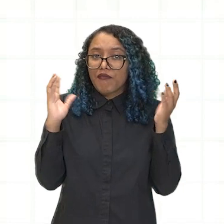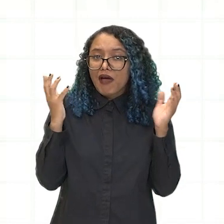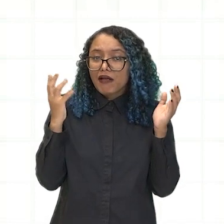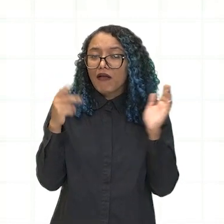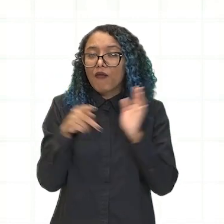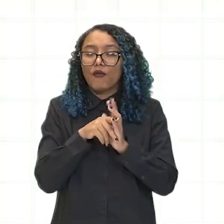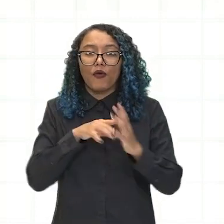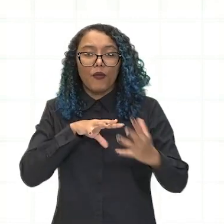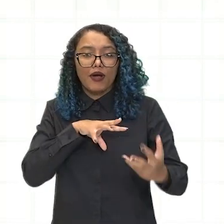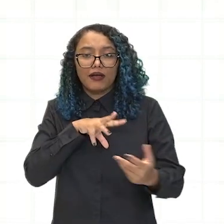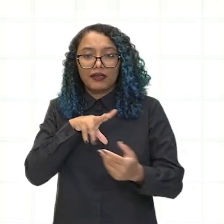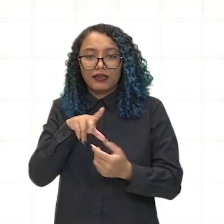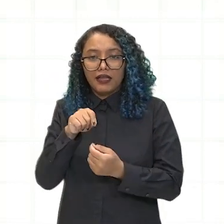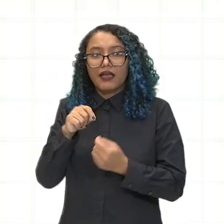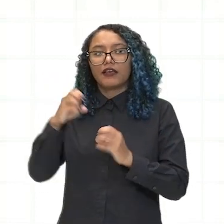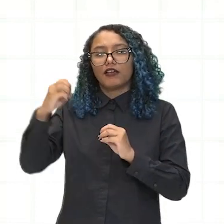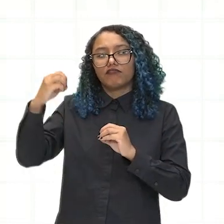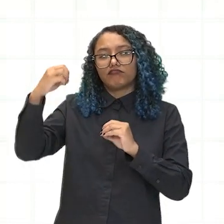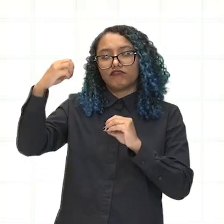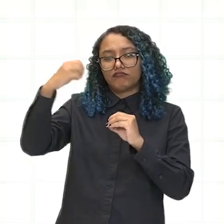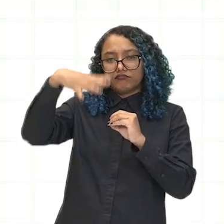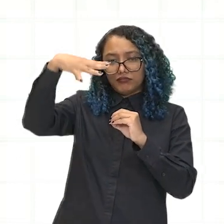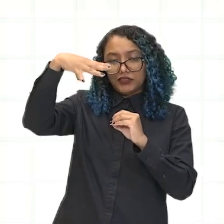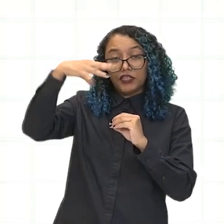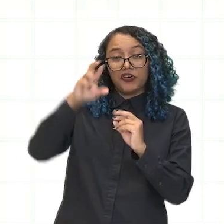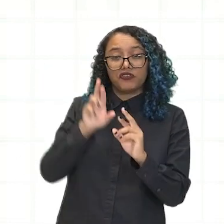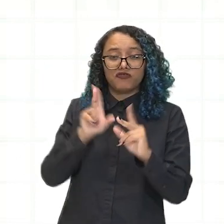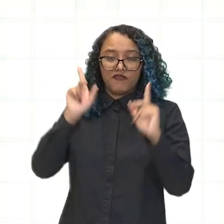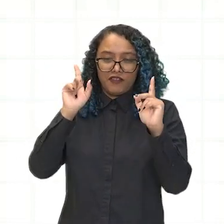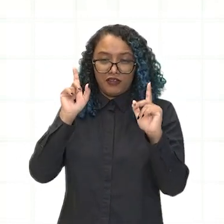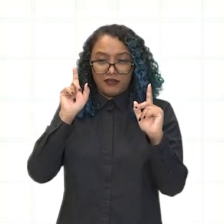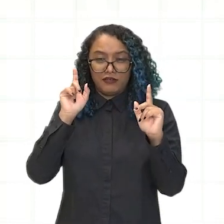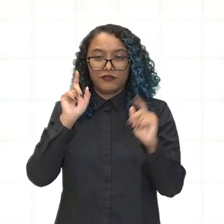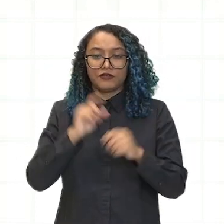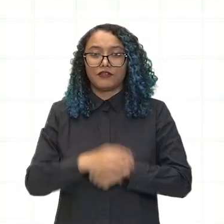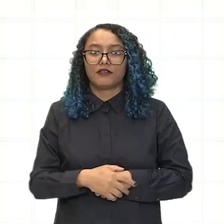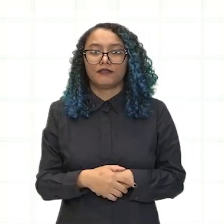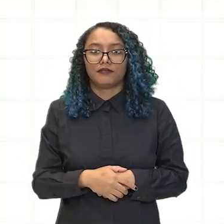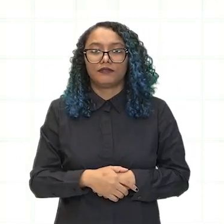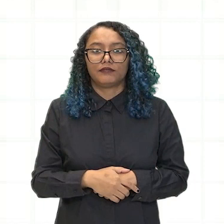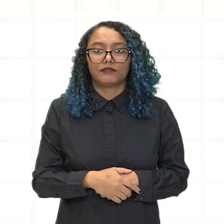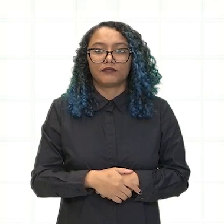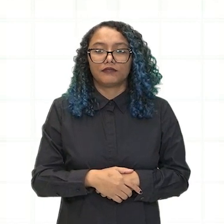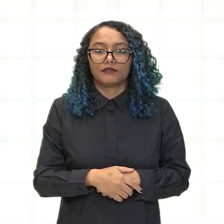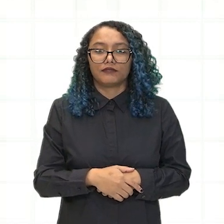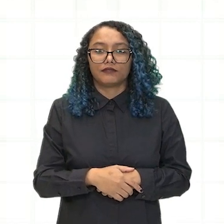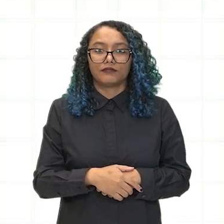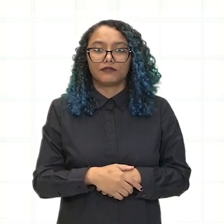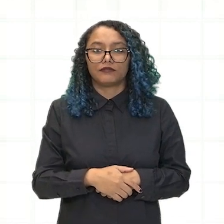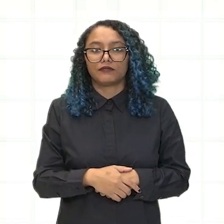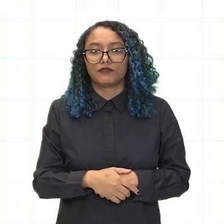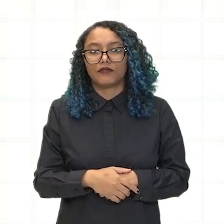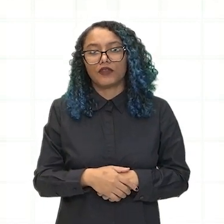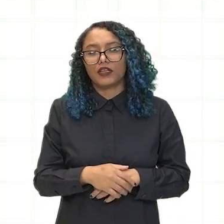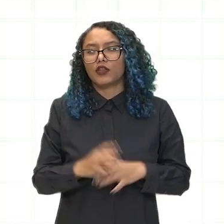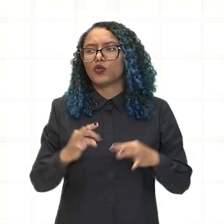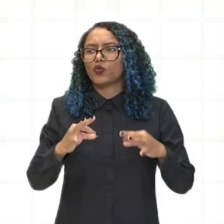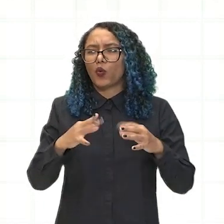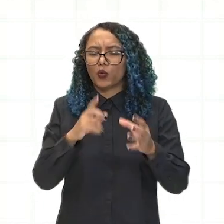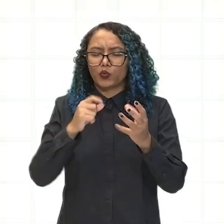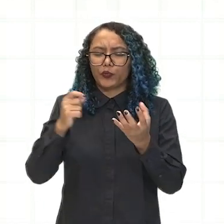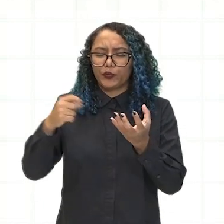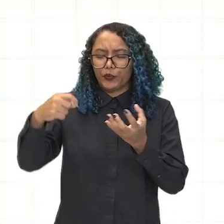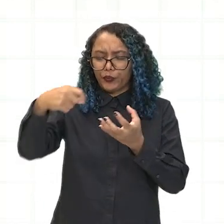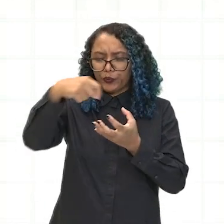Terra que são iluminadas diferentemente ao longo de toda a